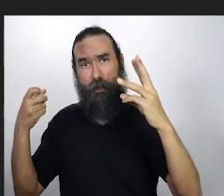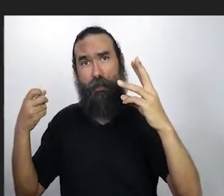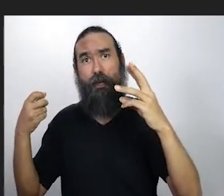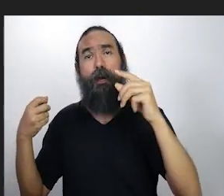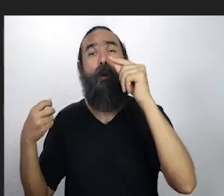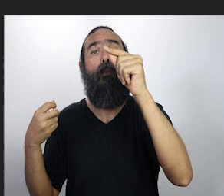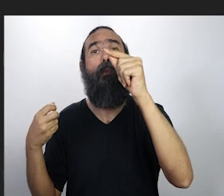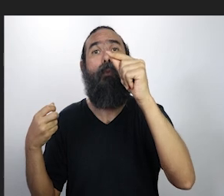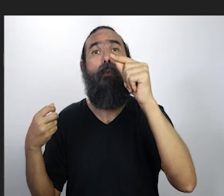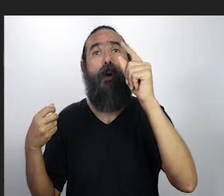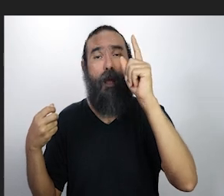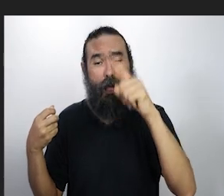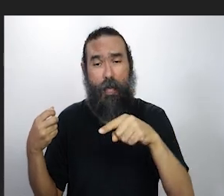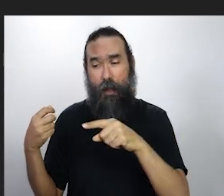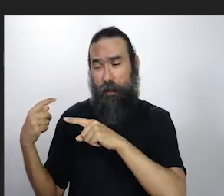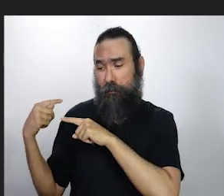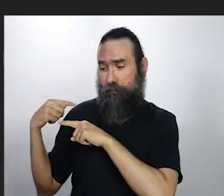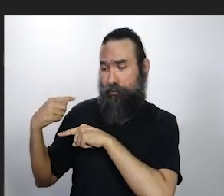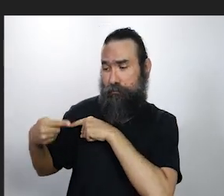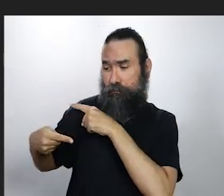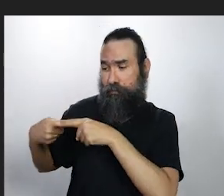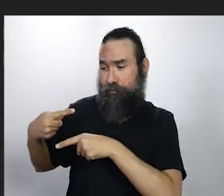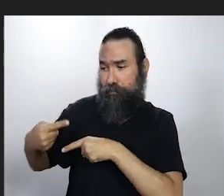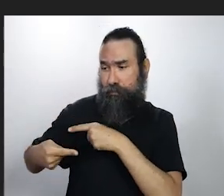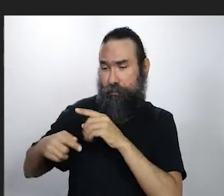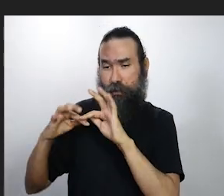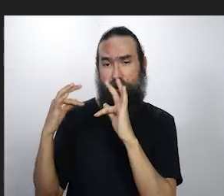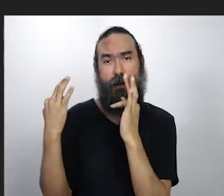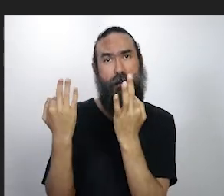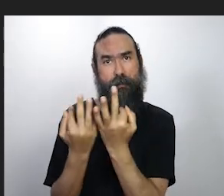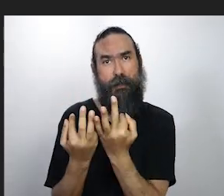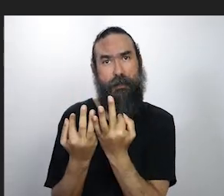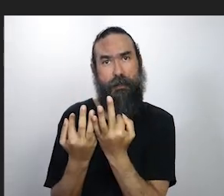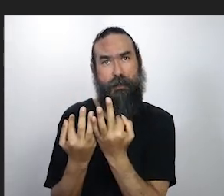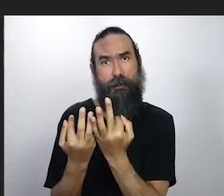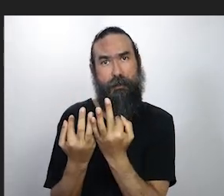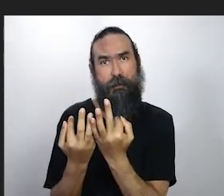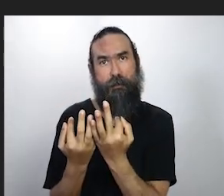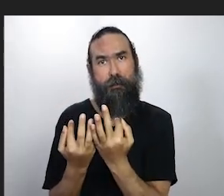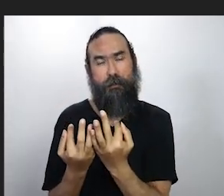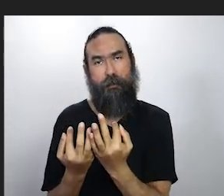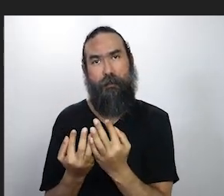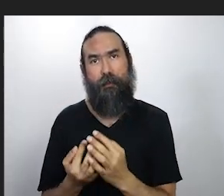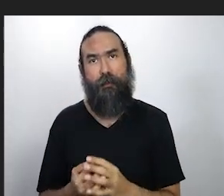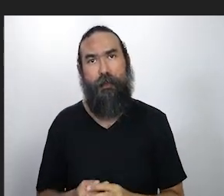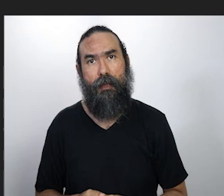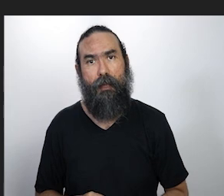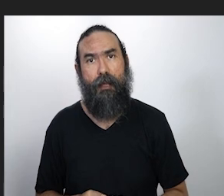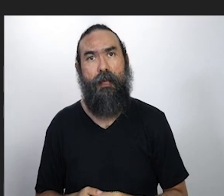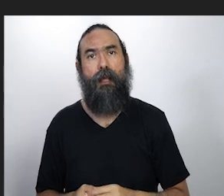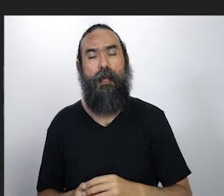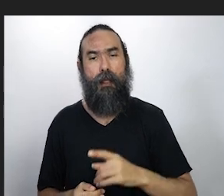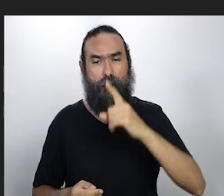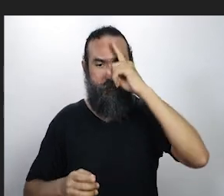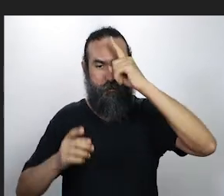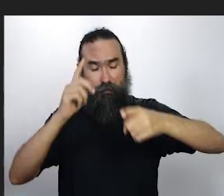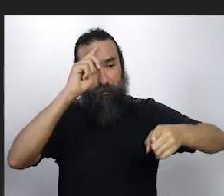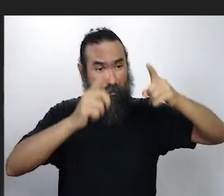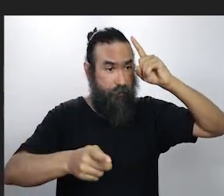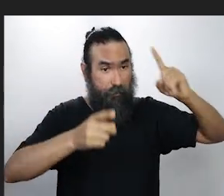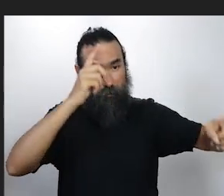pode, sim, tomar as decisões importantes do grupo, indicar os caciques, etc. Tal. Mas,